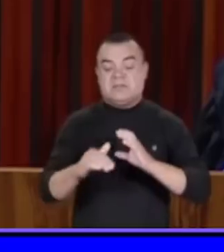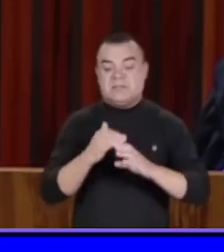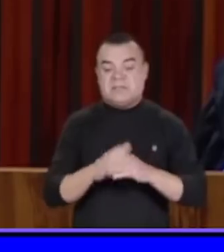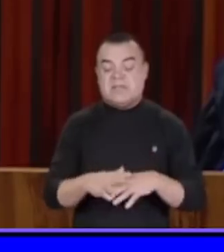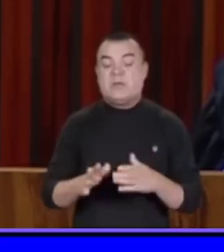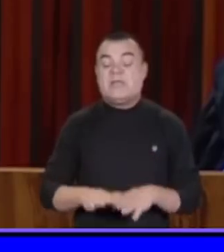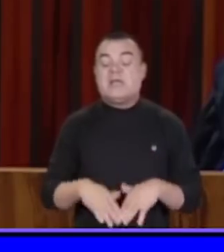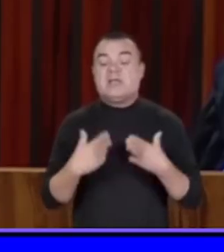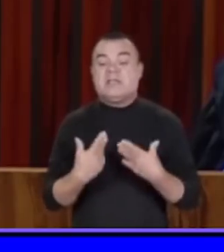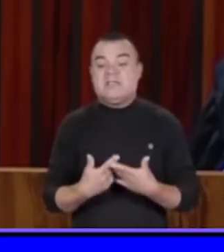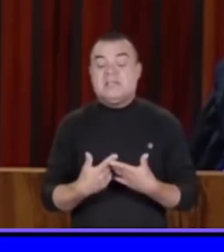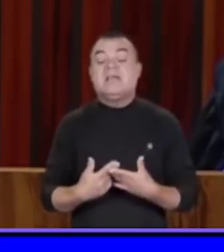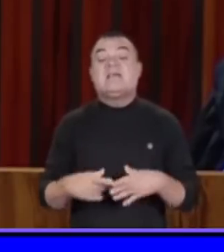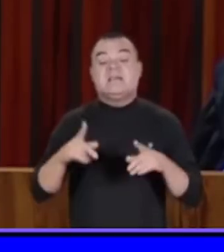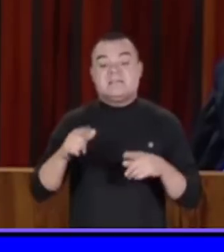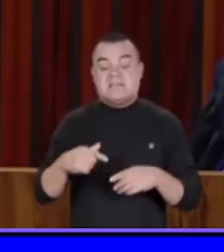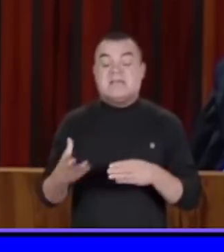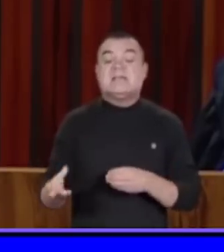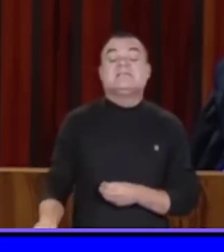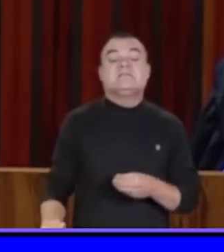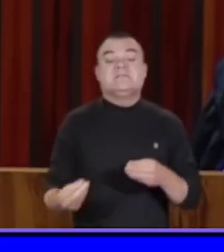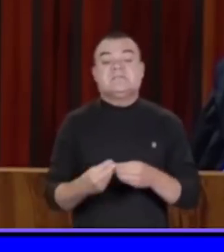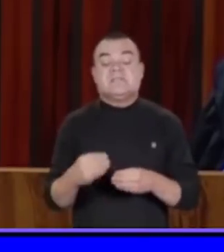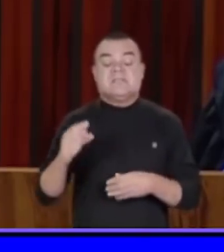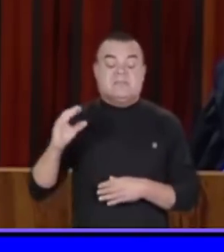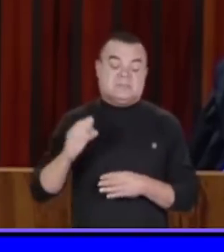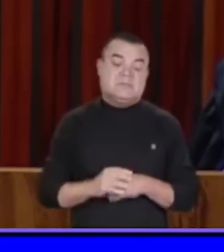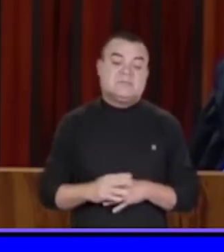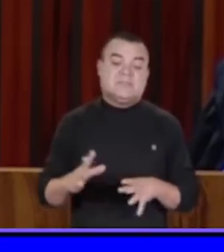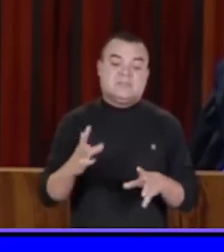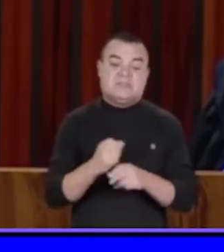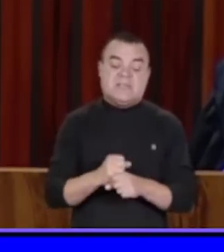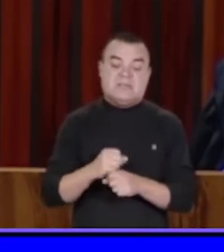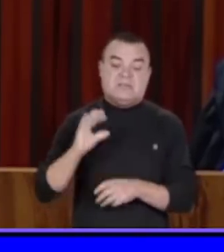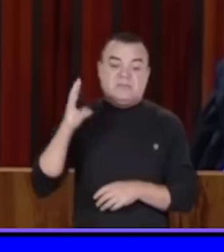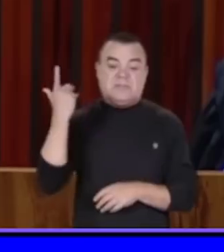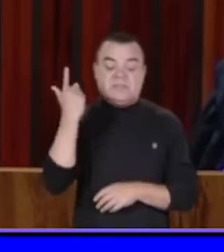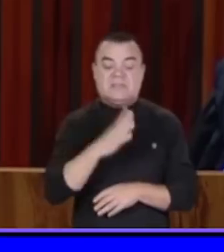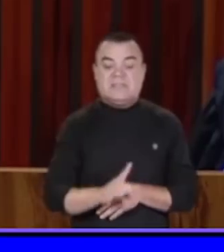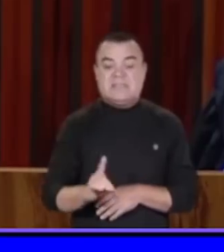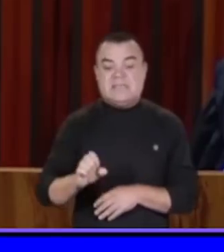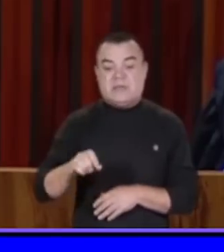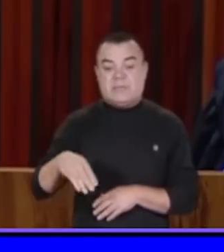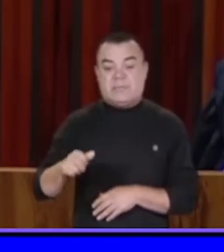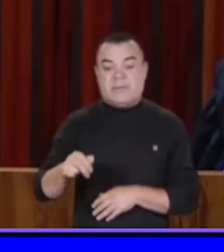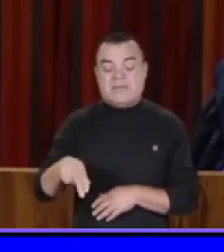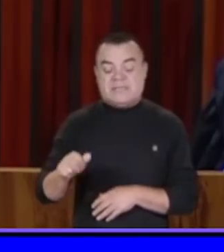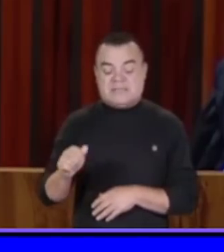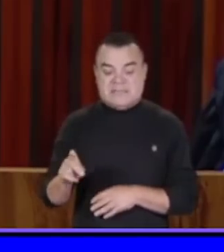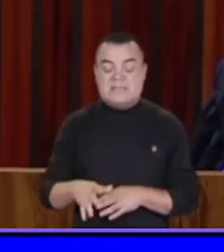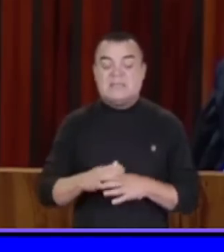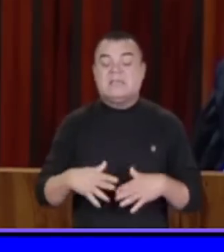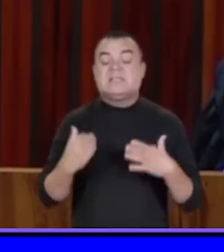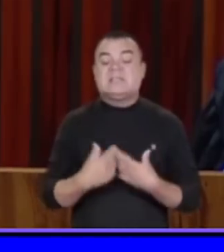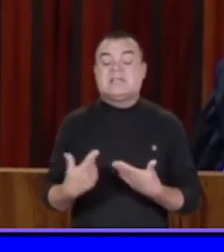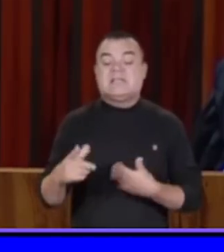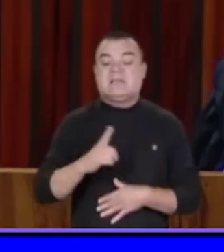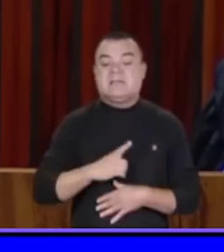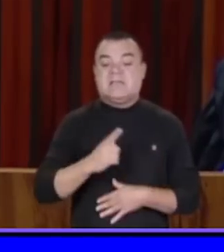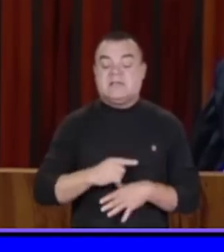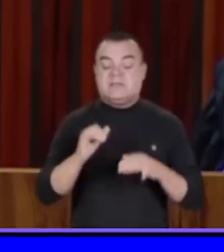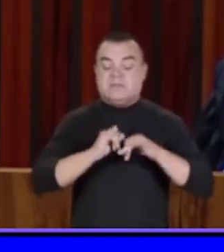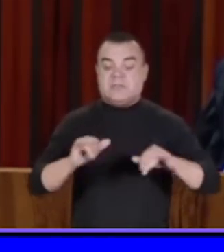para o desfecho de procedência da demanda, já que o discurso encontrou divulgação em redes sociais